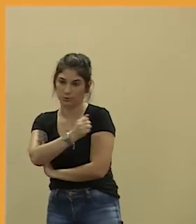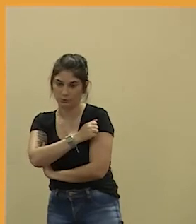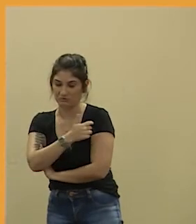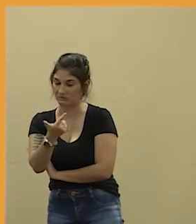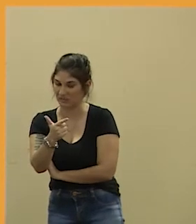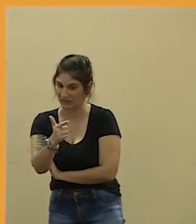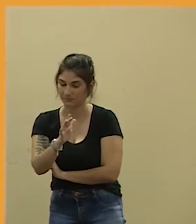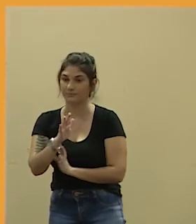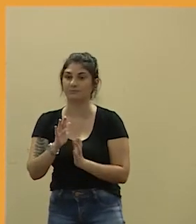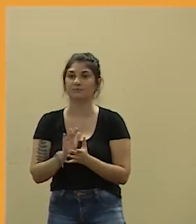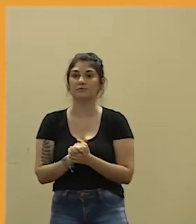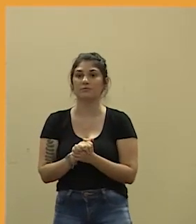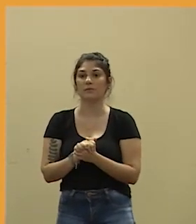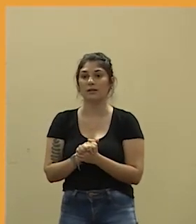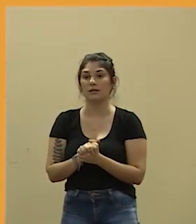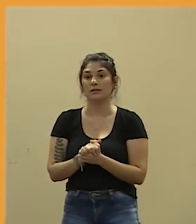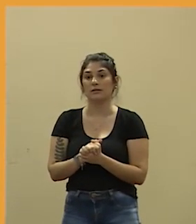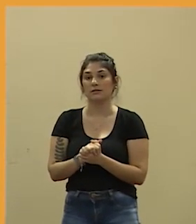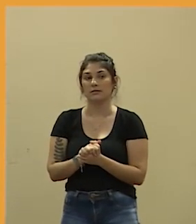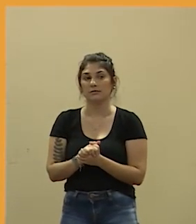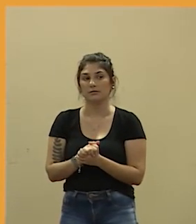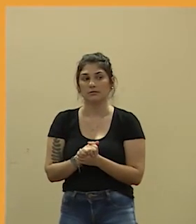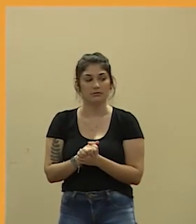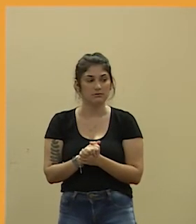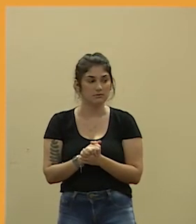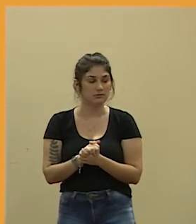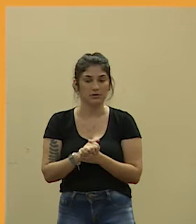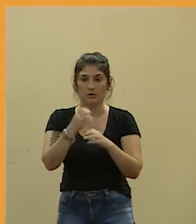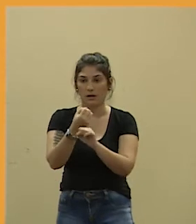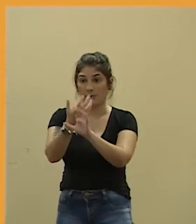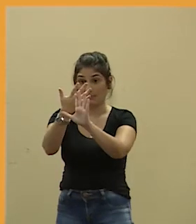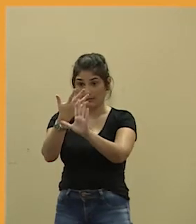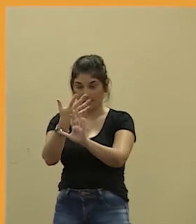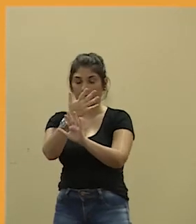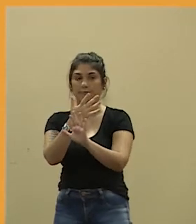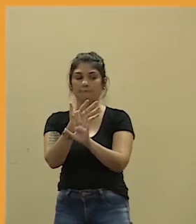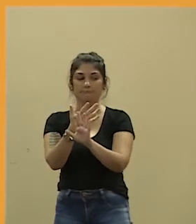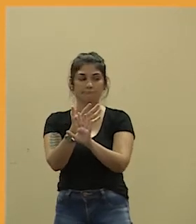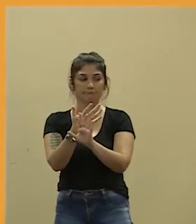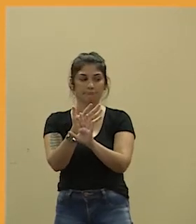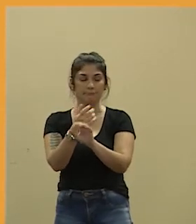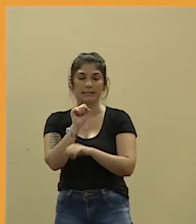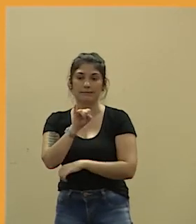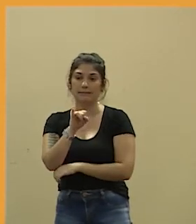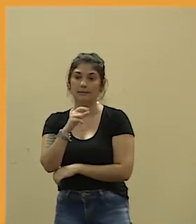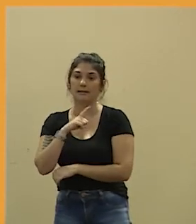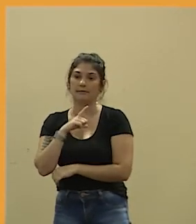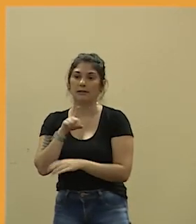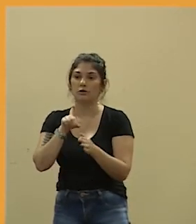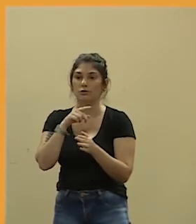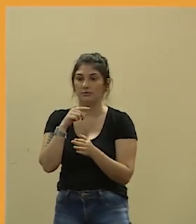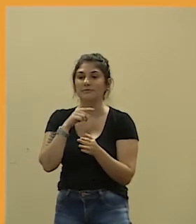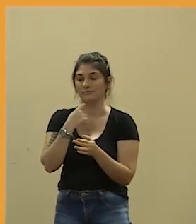breves comentários assim você aparece uma tela esse é um recurso muito legal de se de passagem pergunta quem teve alguma dúvida várias pessoas se inscrevem vai dando